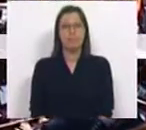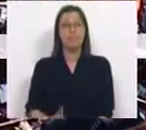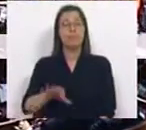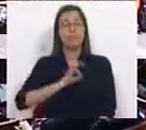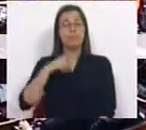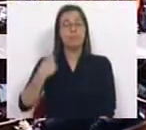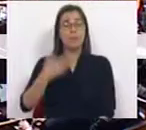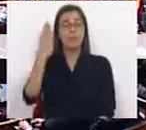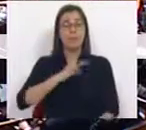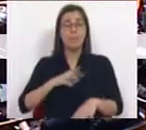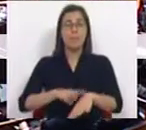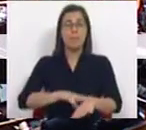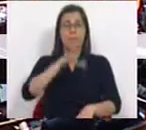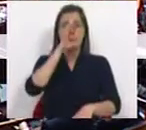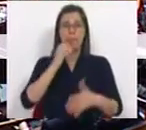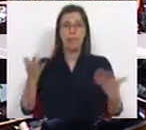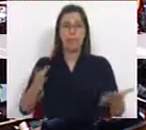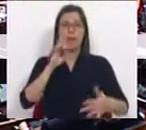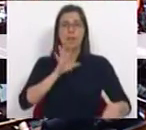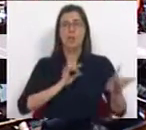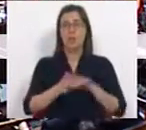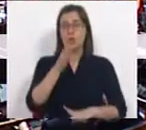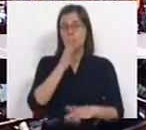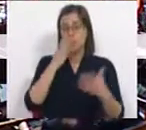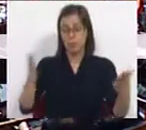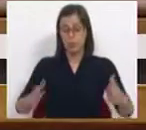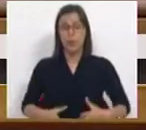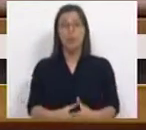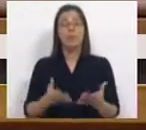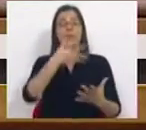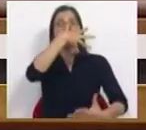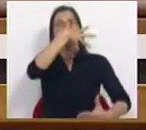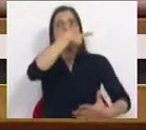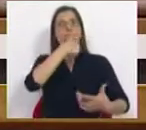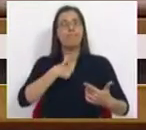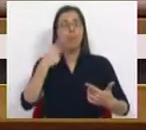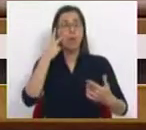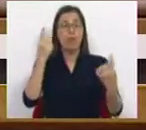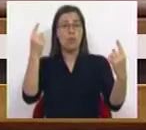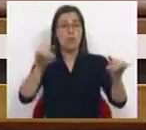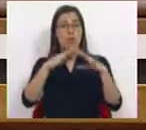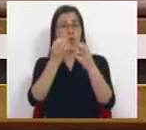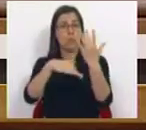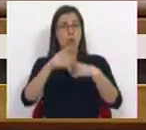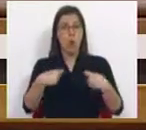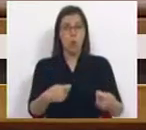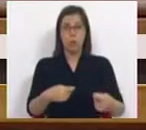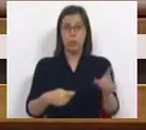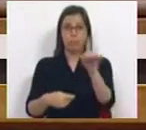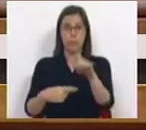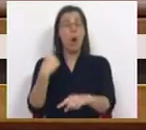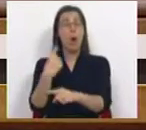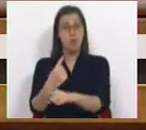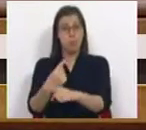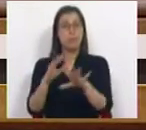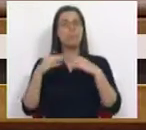Senhor Presidente, senhores membros do Governo, senhoras e senhores deputados, infelizmente nós não vivemos apenas numa sociedade de consumo, vivemos